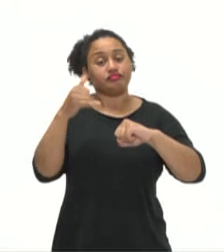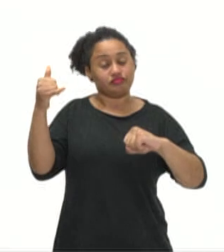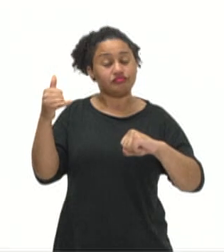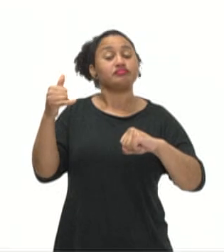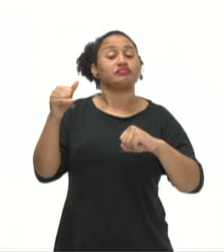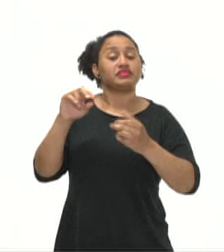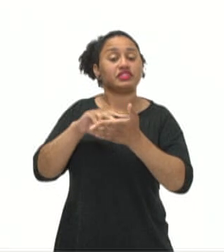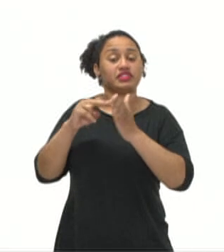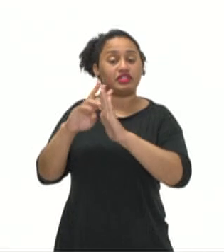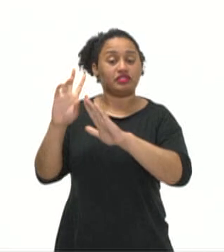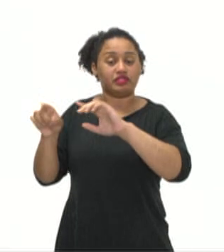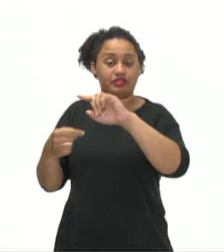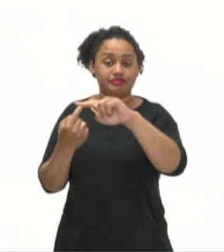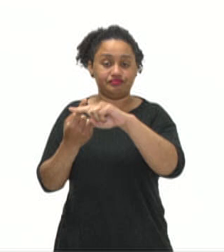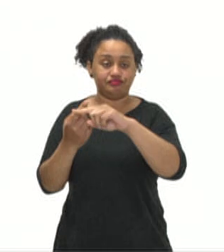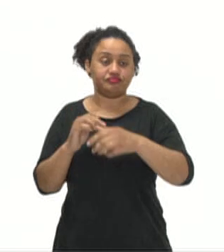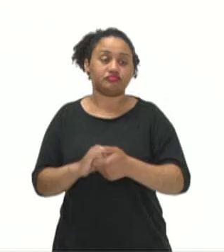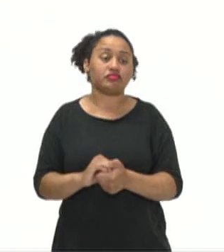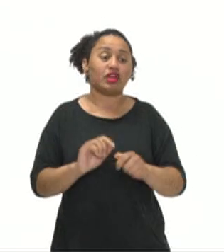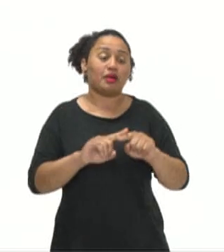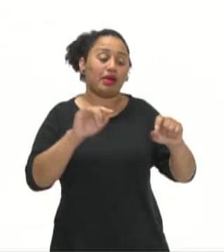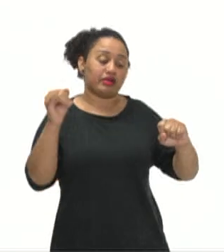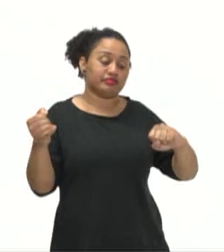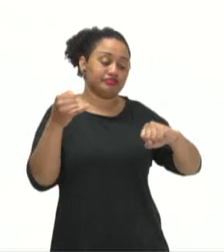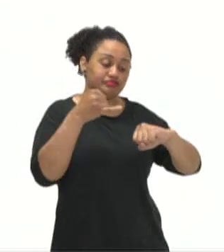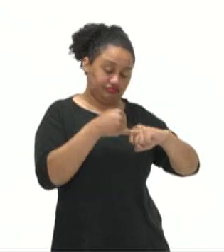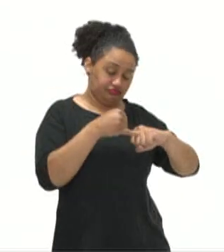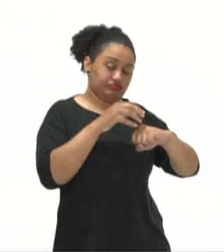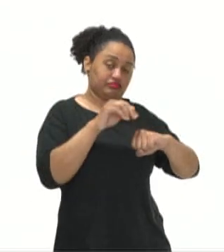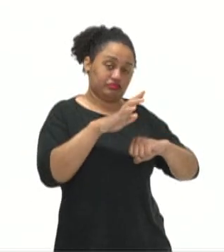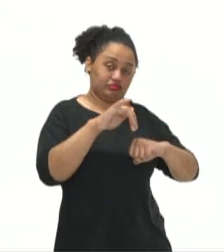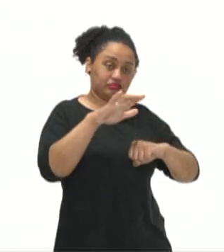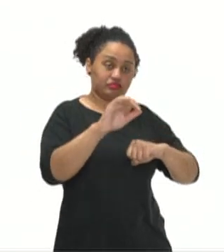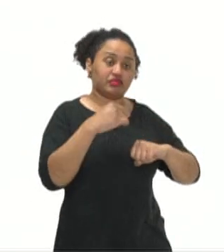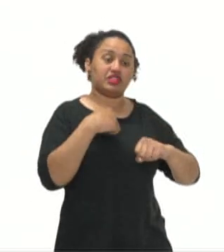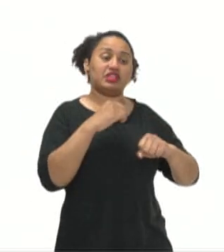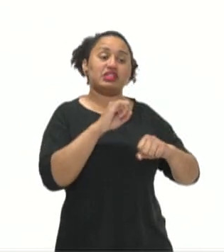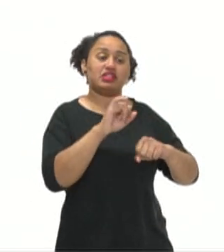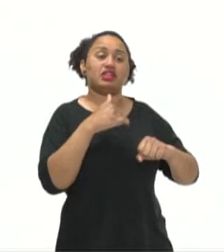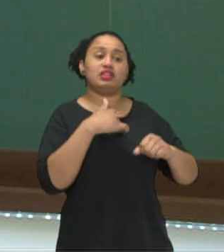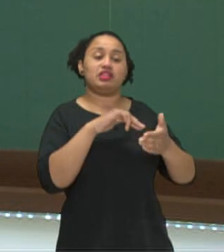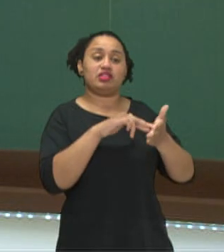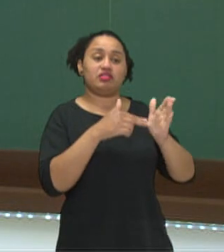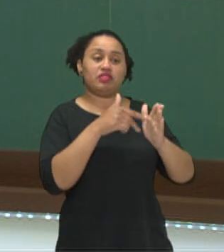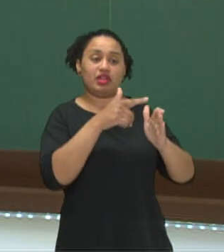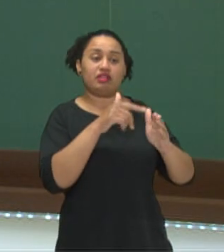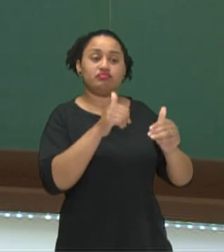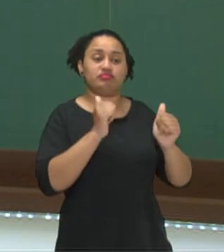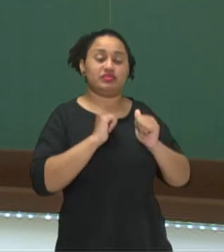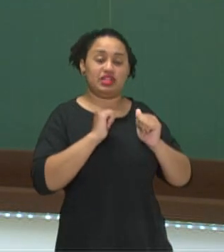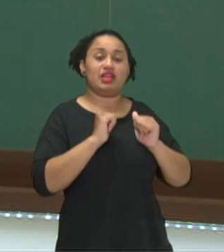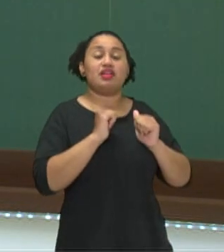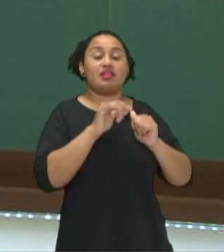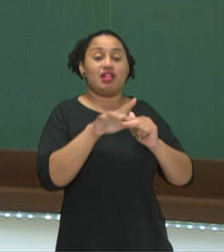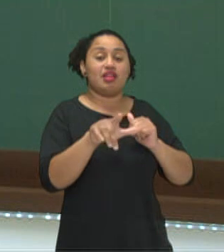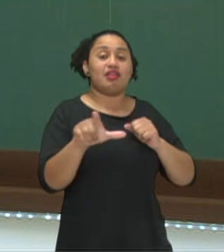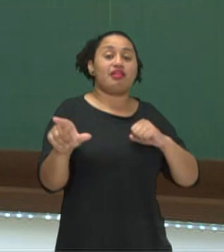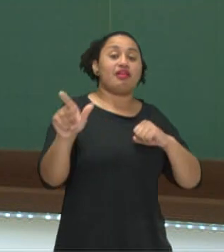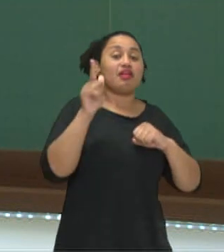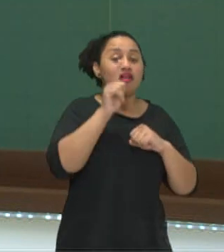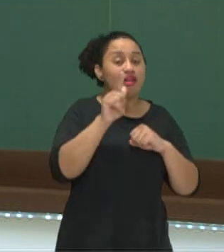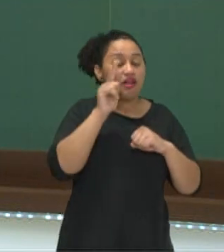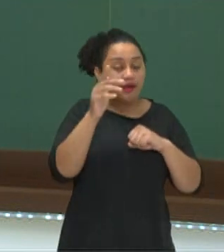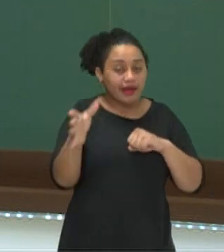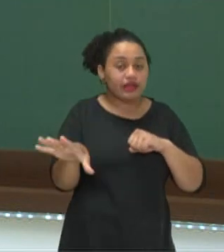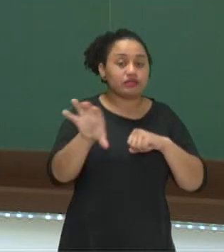positivo, carga positiva. Já o ânion ocorre quando um átomo neutro ganha um elétron. Ganhou uma carga negativa e,